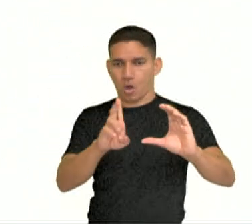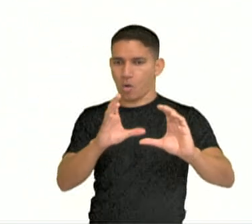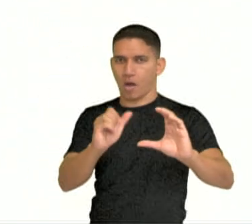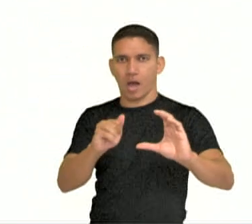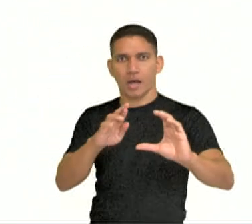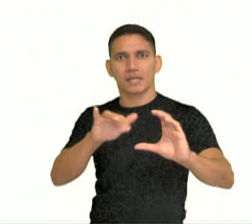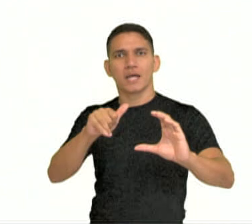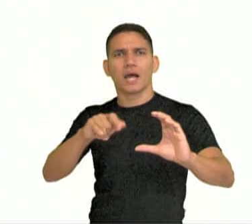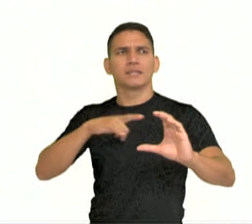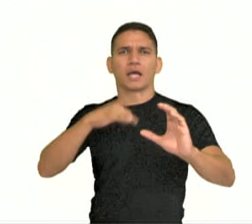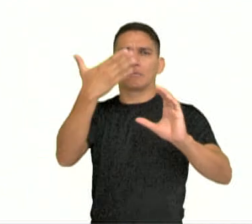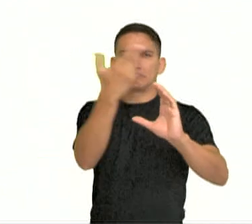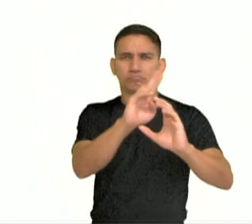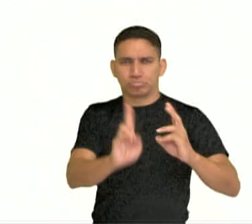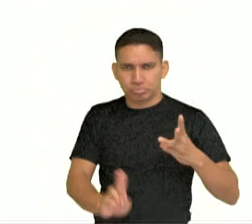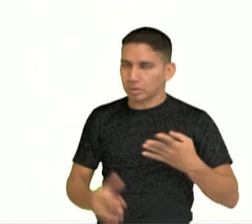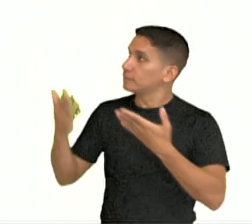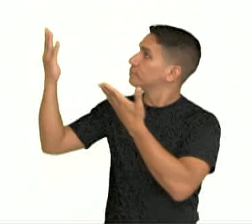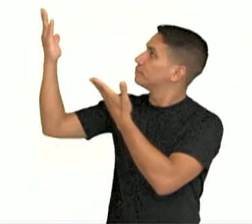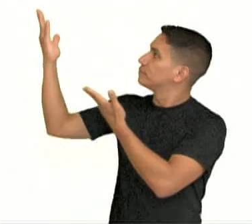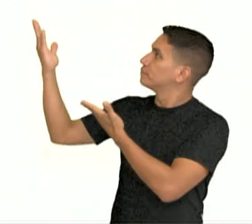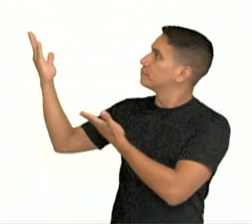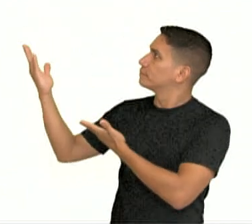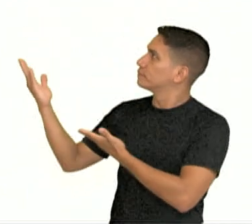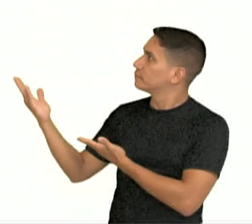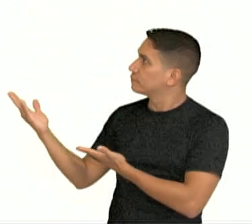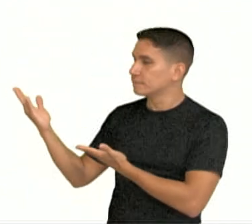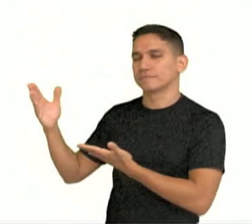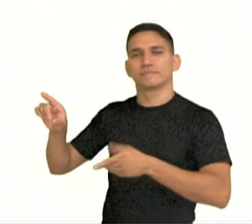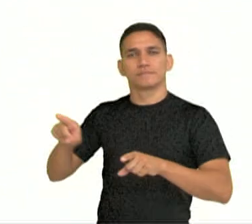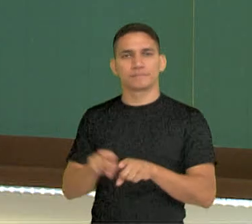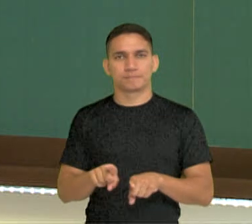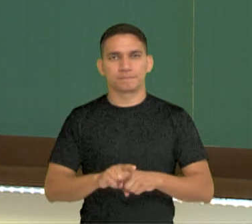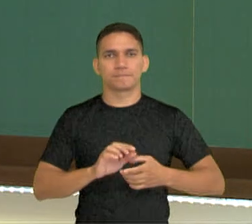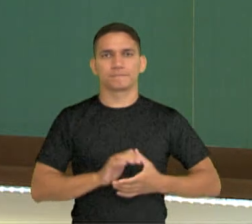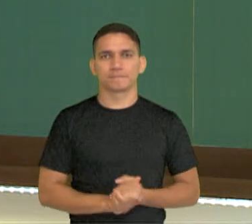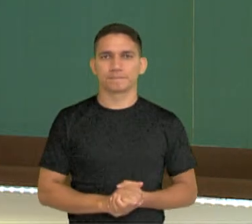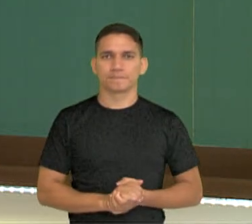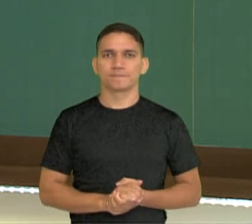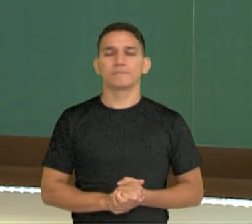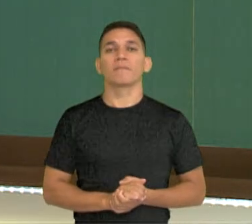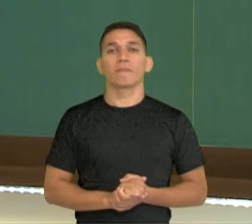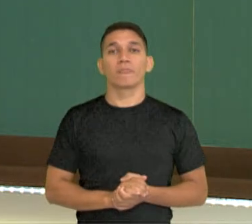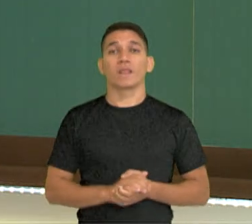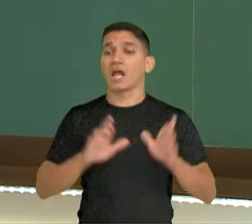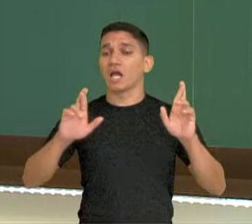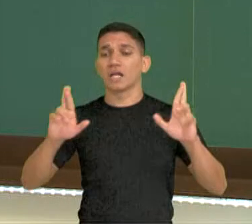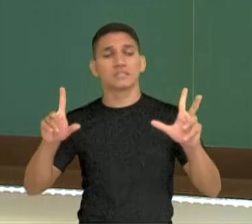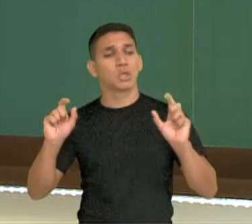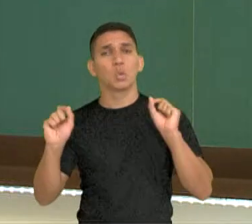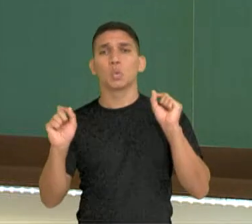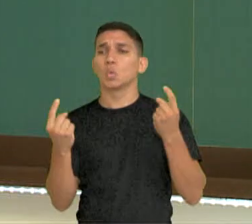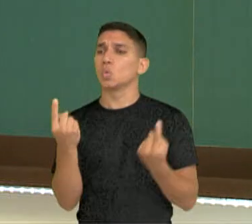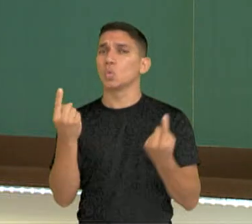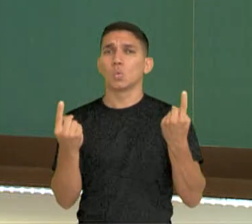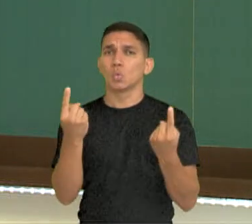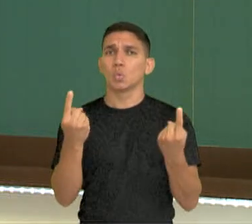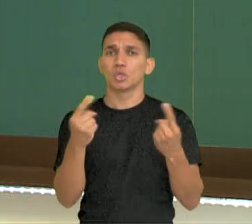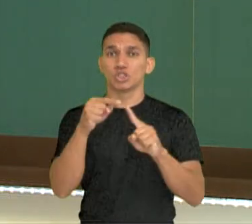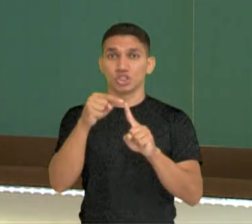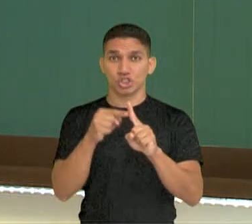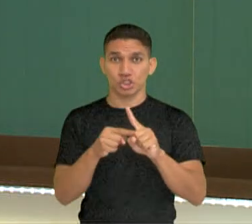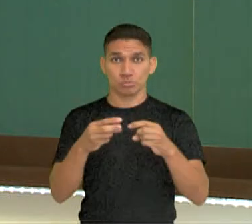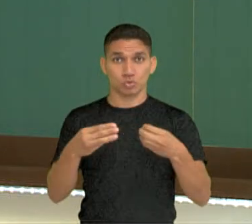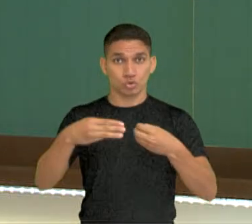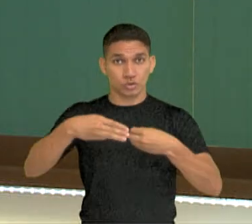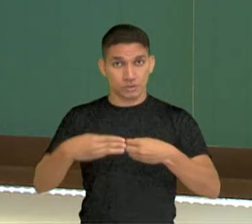pelos protozoários, algas, fungos, animais e plantas. A diferença existente nesses dois tipos celulares